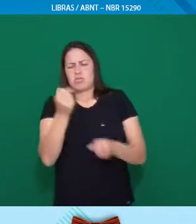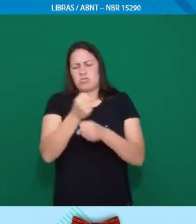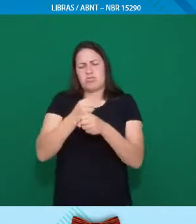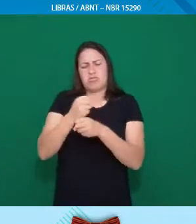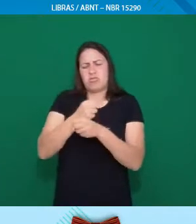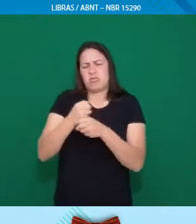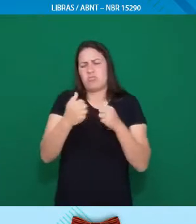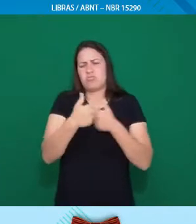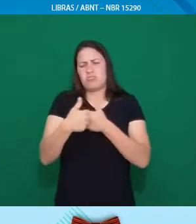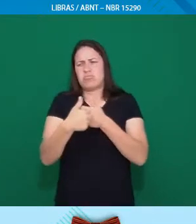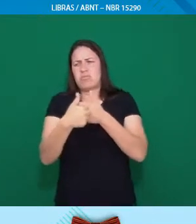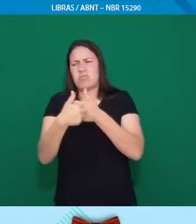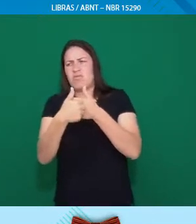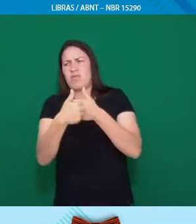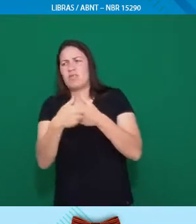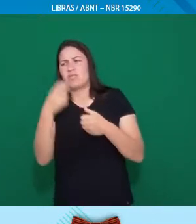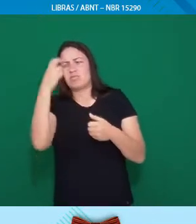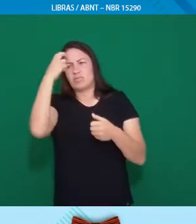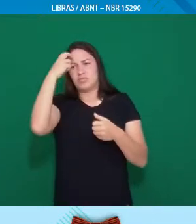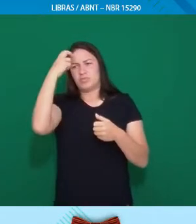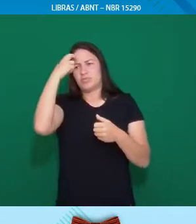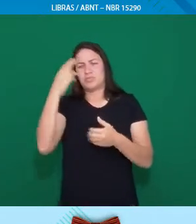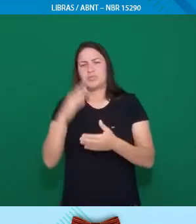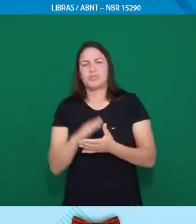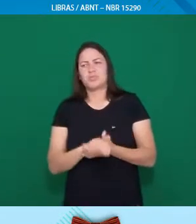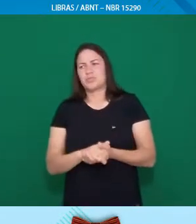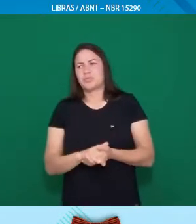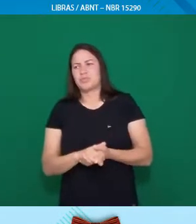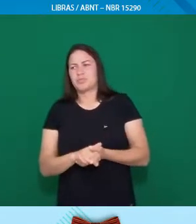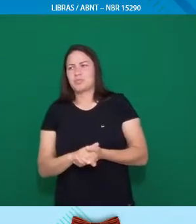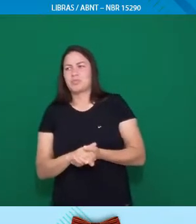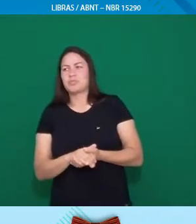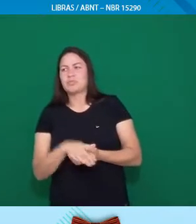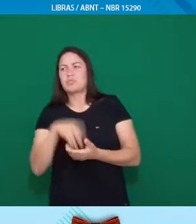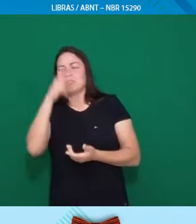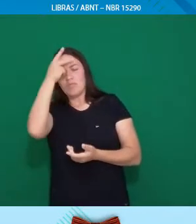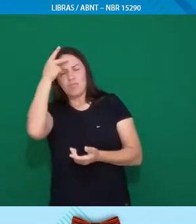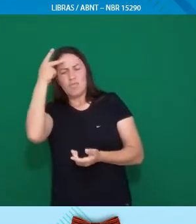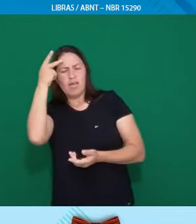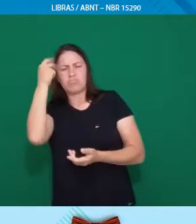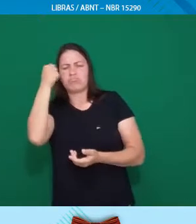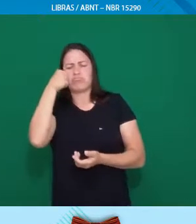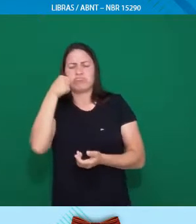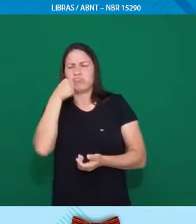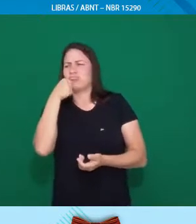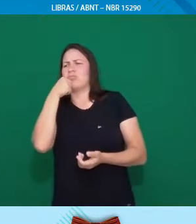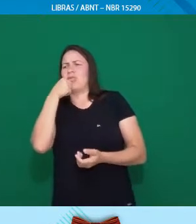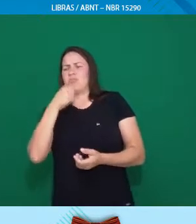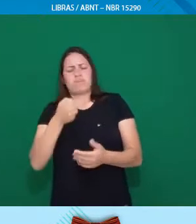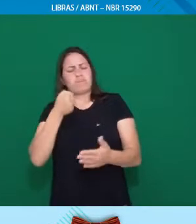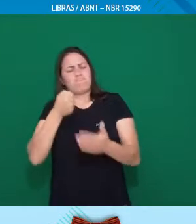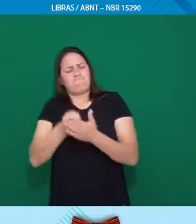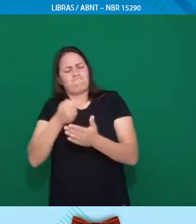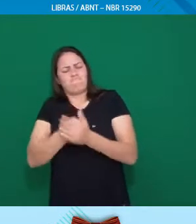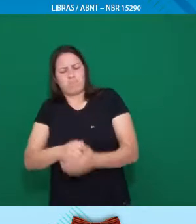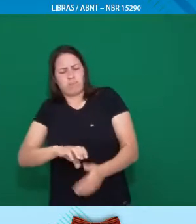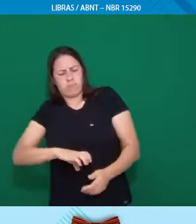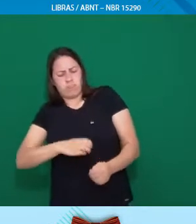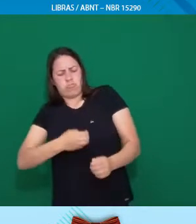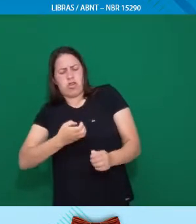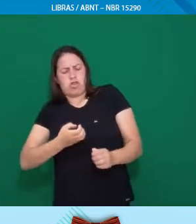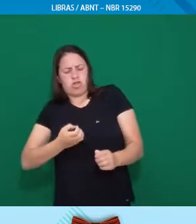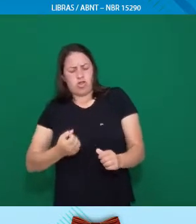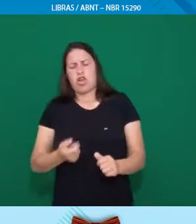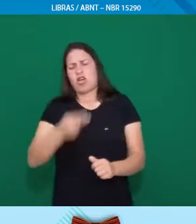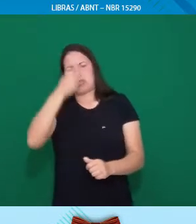anos que trabalhou ali à frente da Fundação Cultural essa mulher guerreira que você é né Sempre para frente sempre